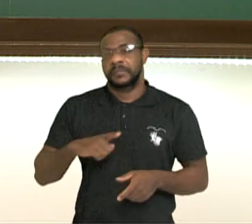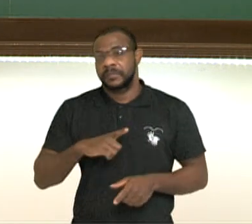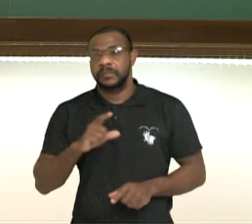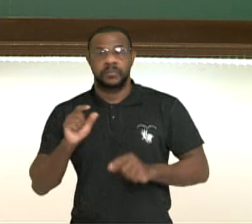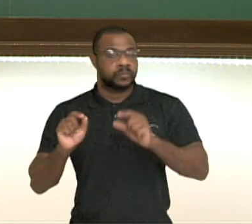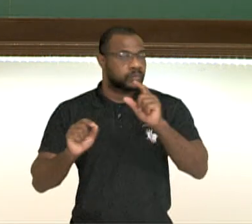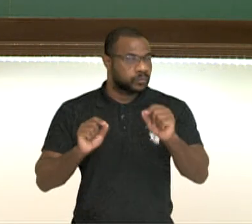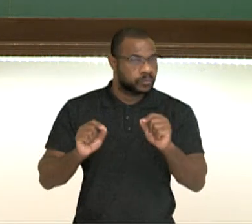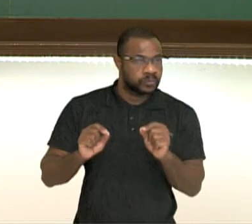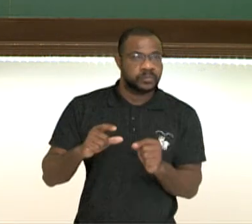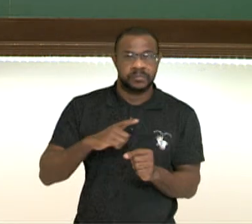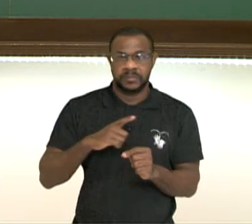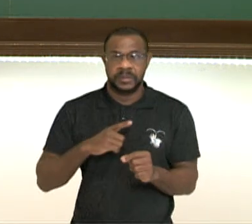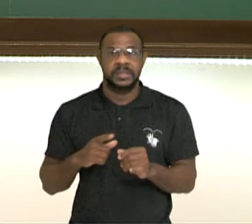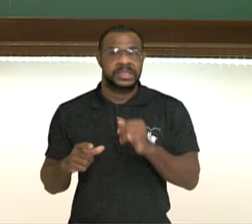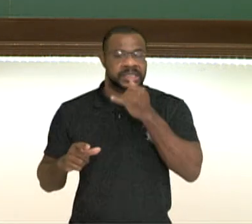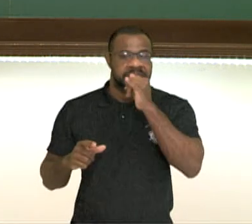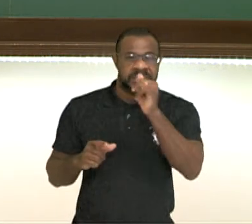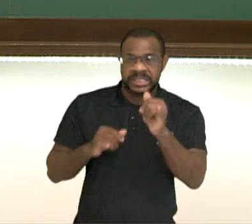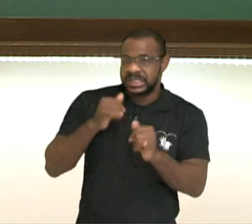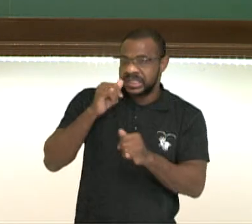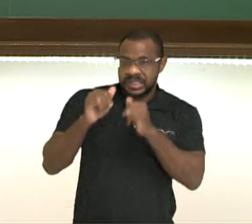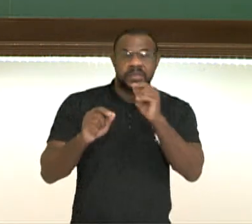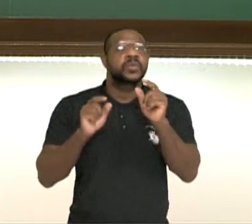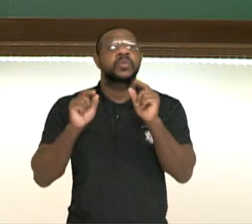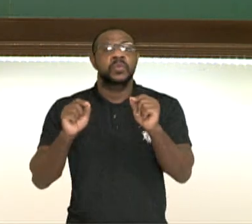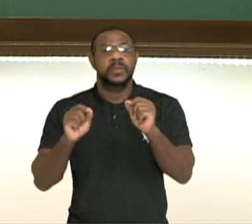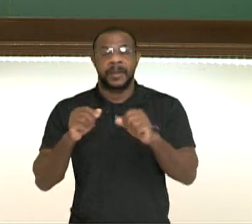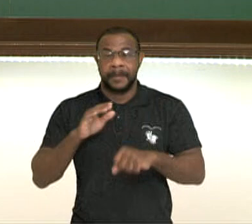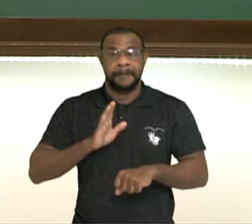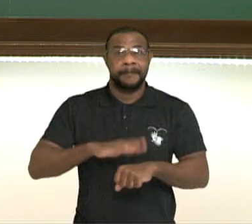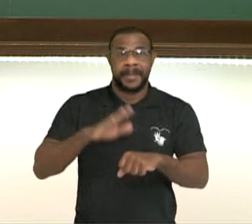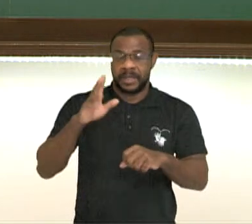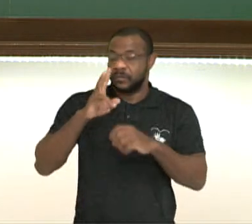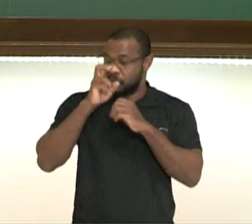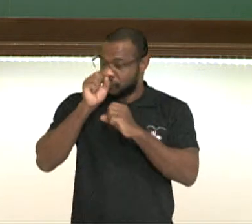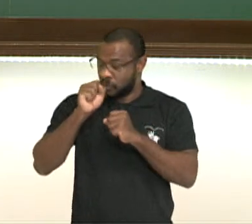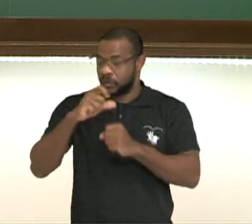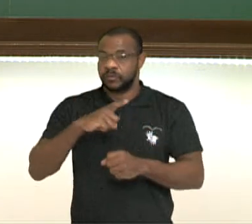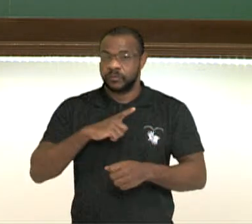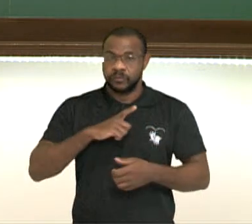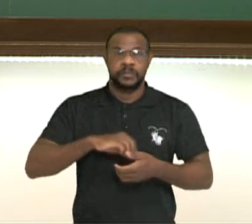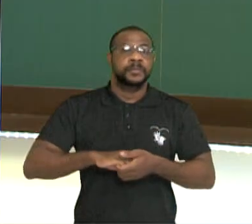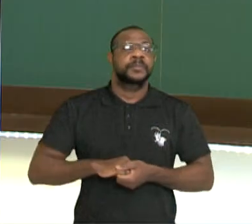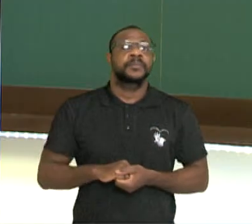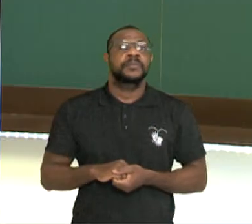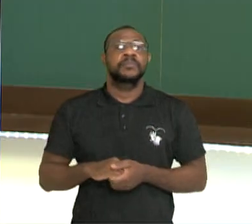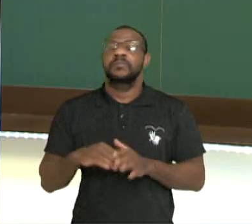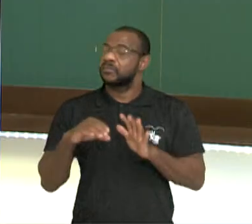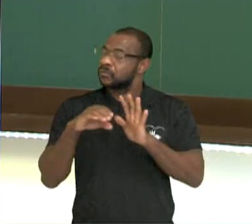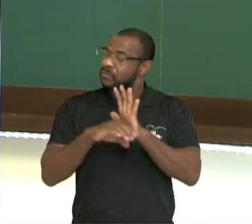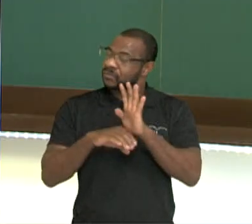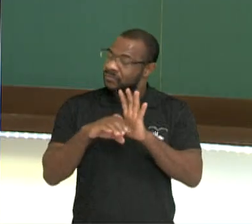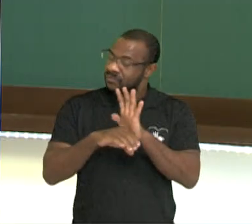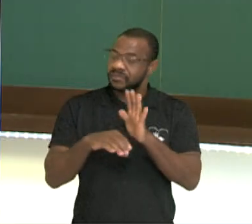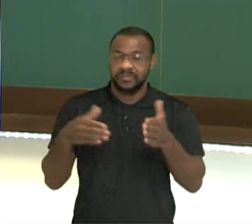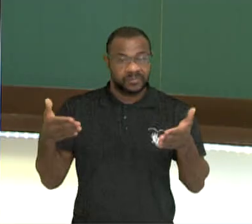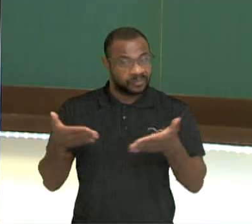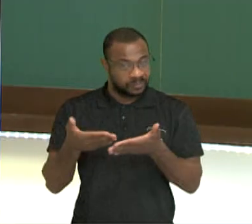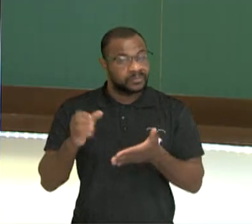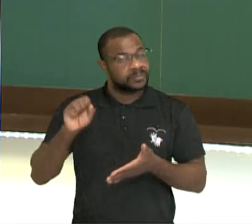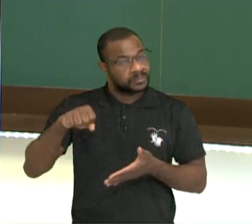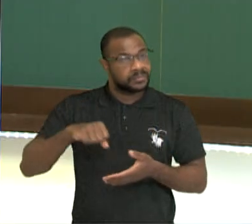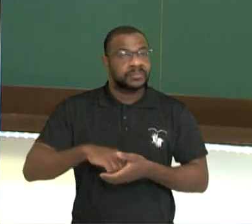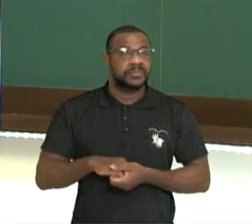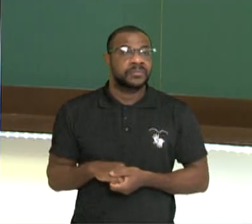eram menos eficazes por fontes de energia mais eficazes. Agora aqui, ó, a definição de fonte de energia para